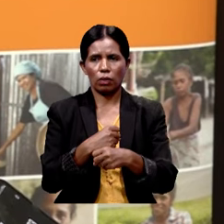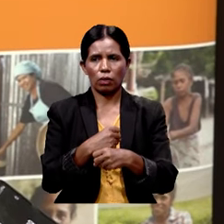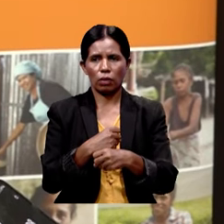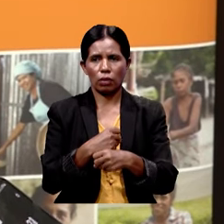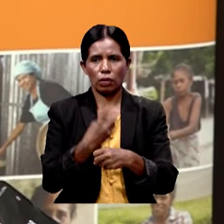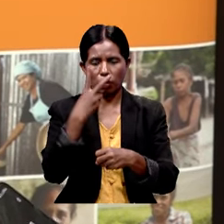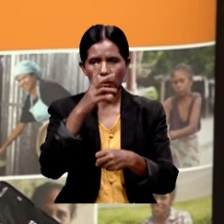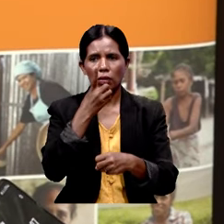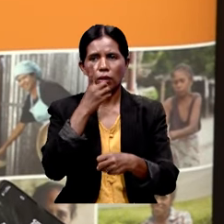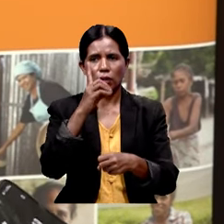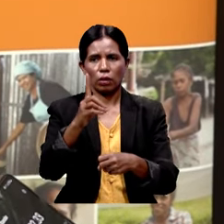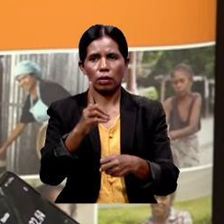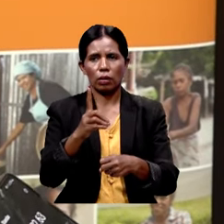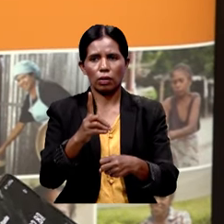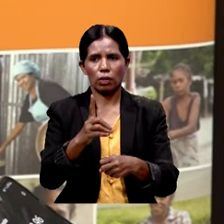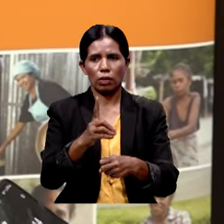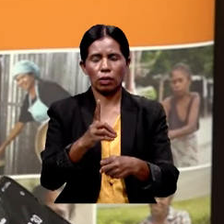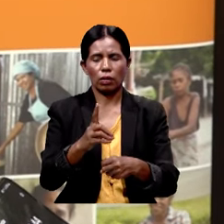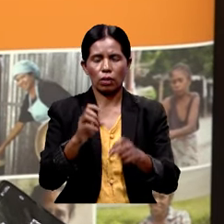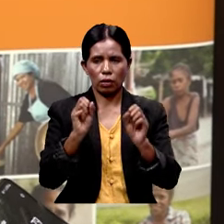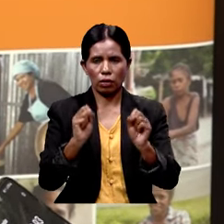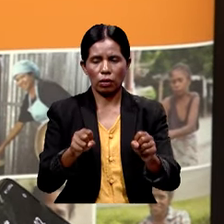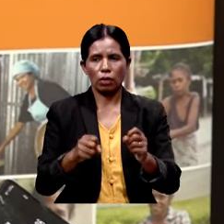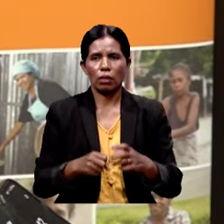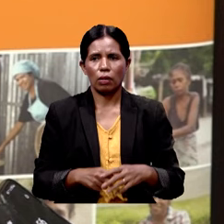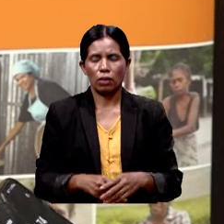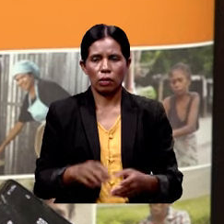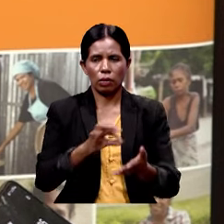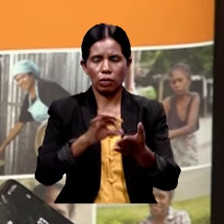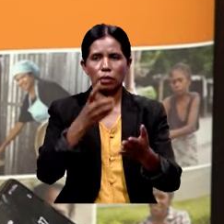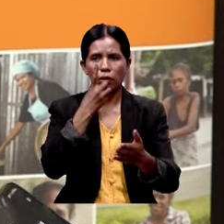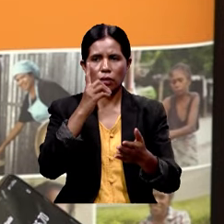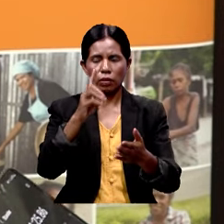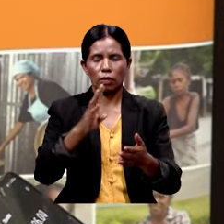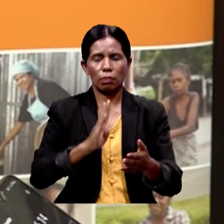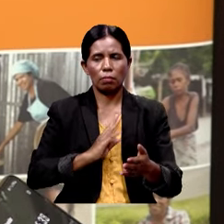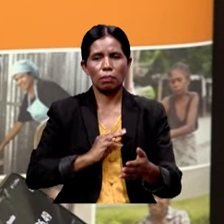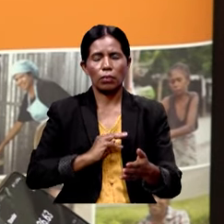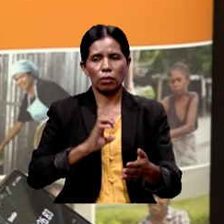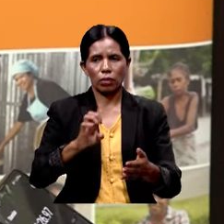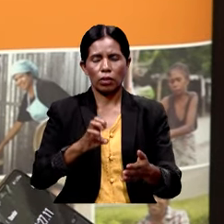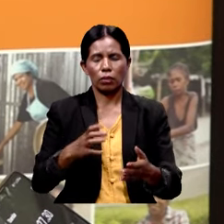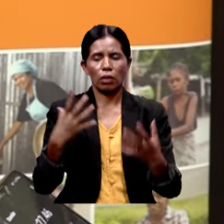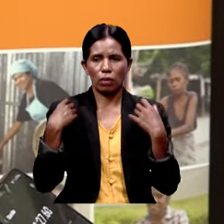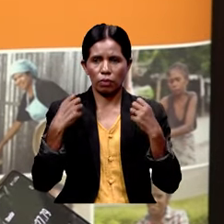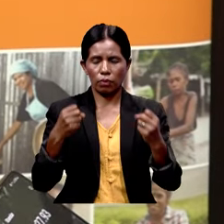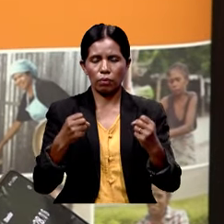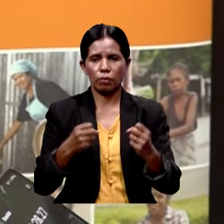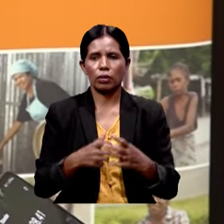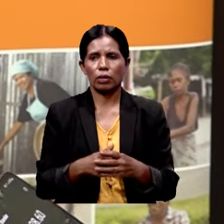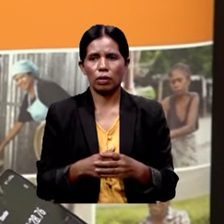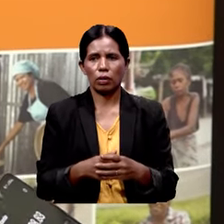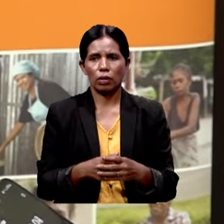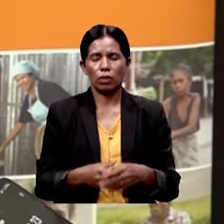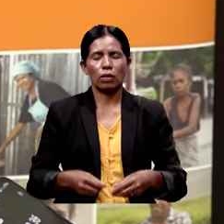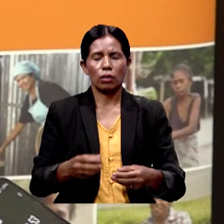Arreba a declaração de Mobisi e consegue assinar a declaração de Mobisi, Rudibele, a força que